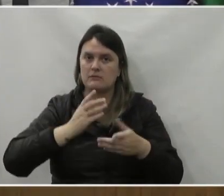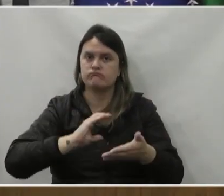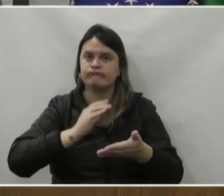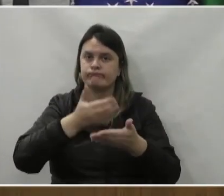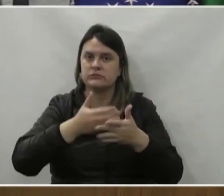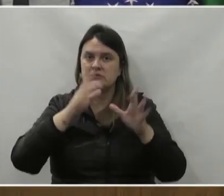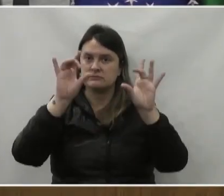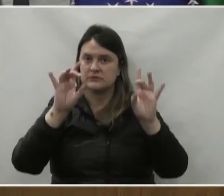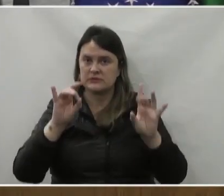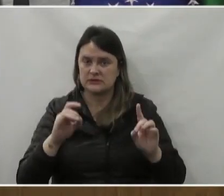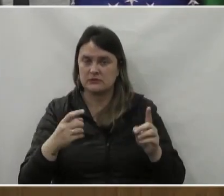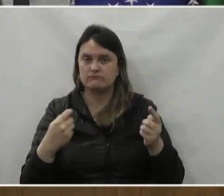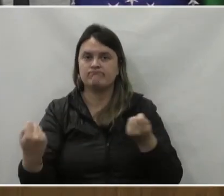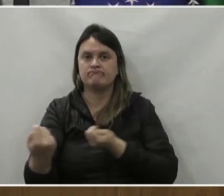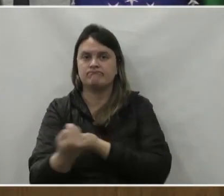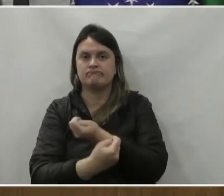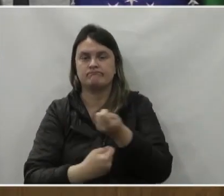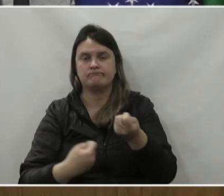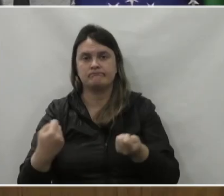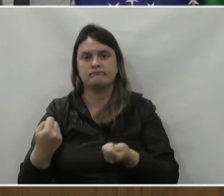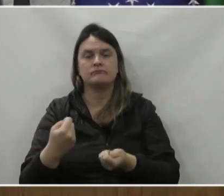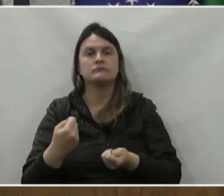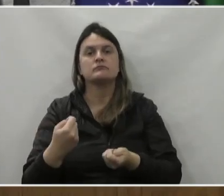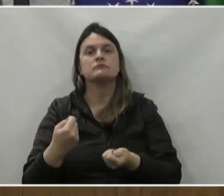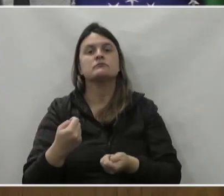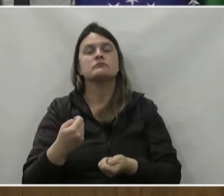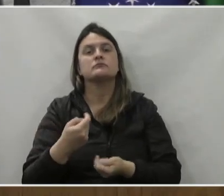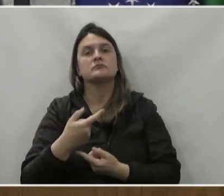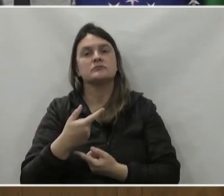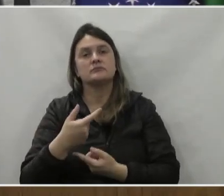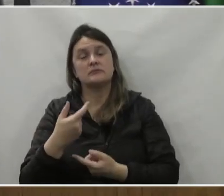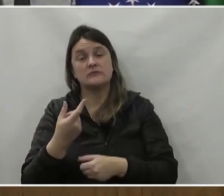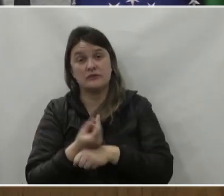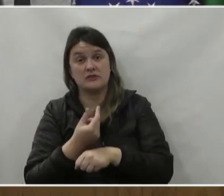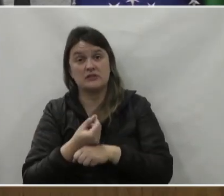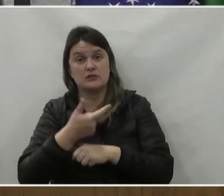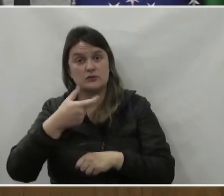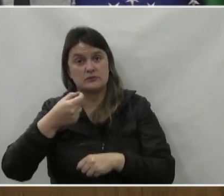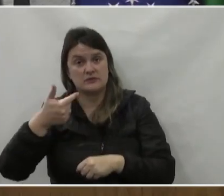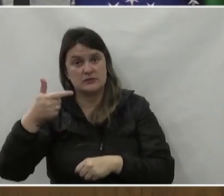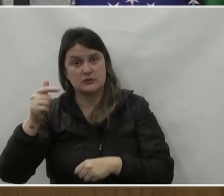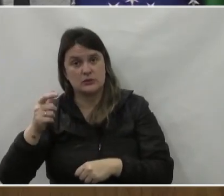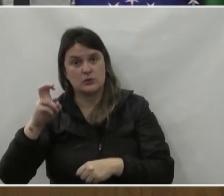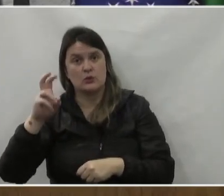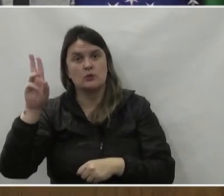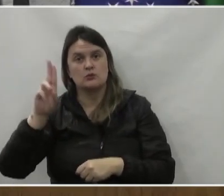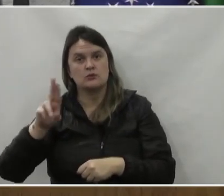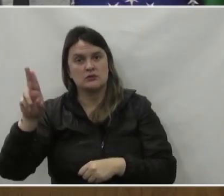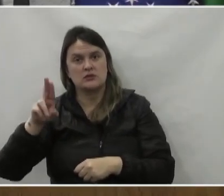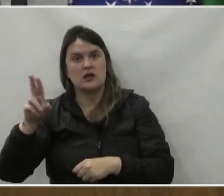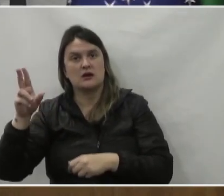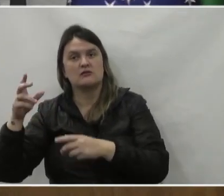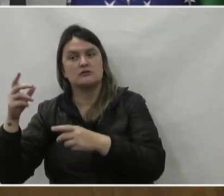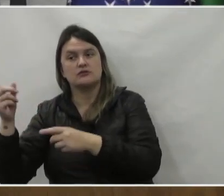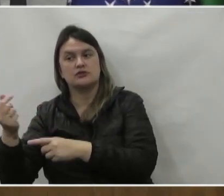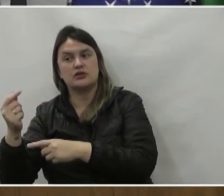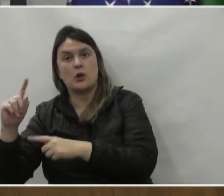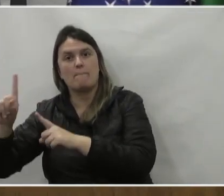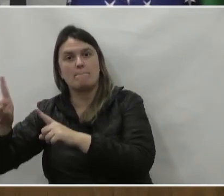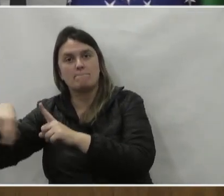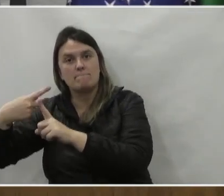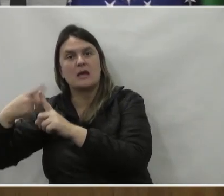adicional especial no Orçamento Geral do Exercício Financeiro de 2025, com recursos de